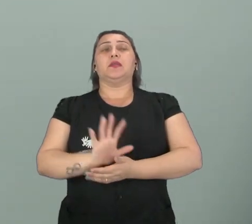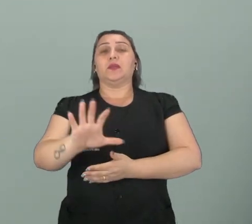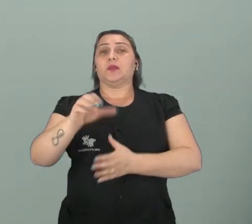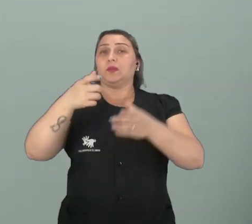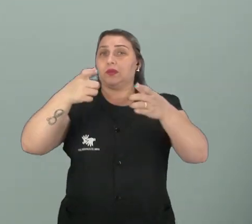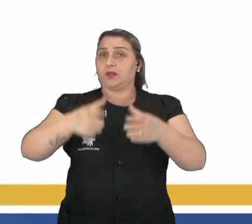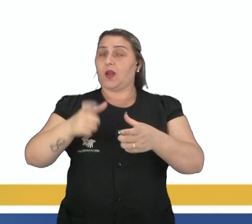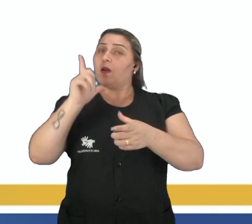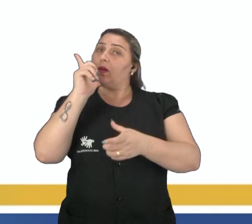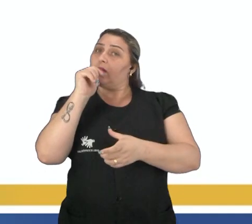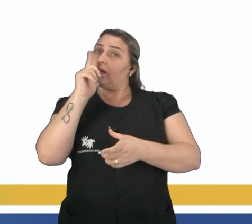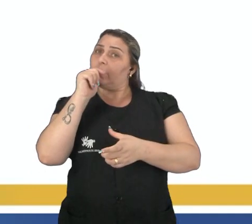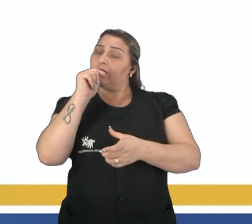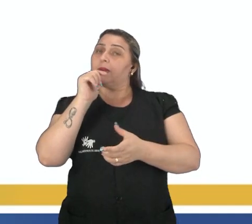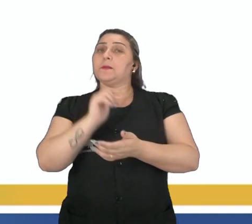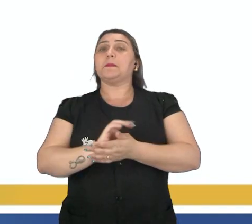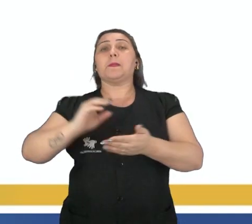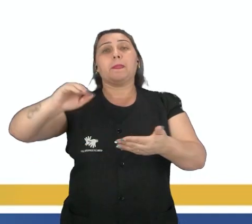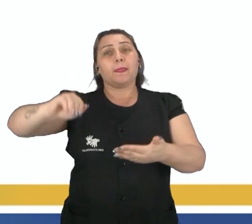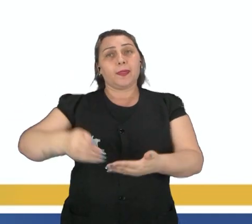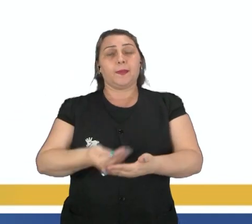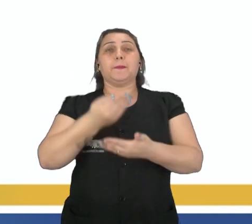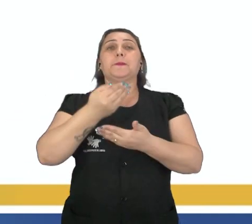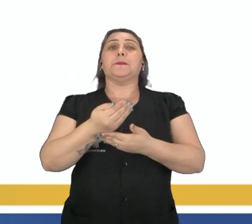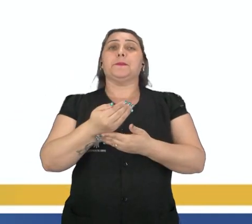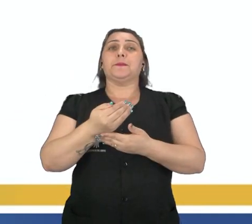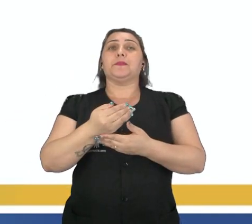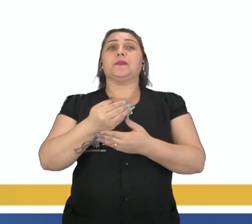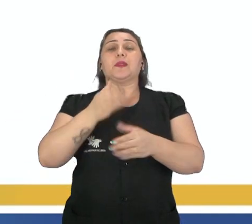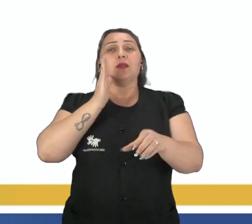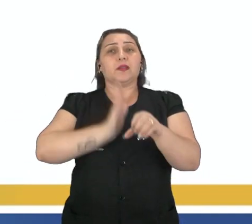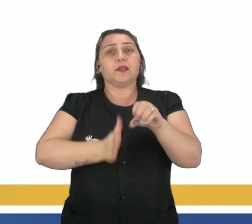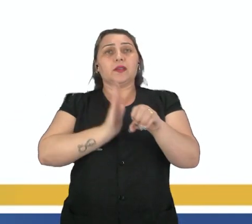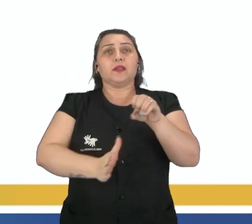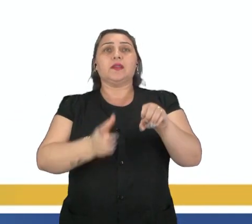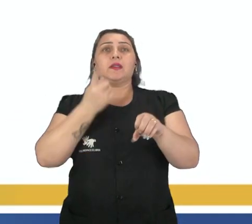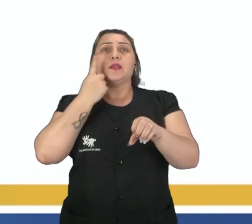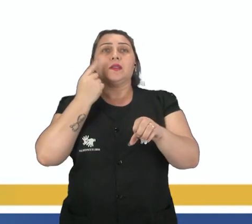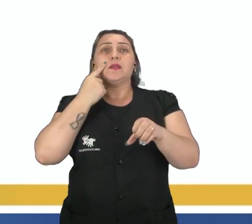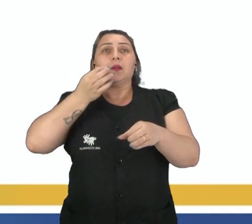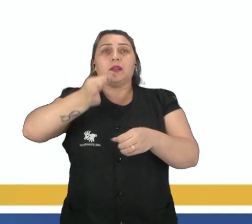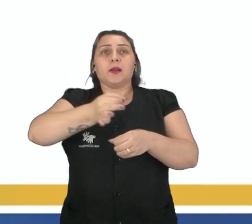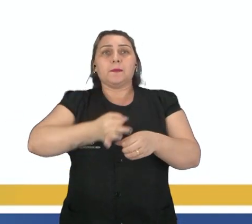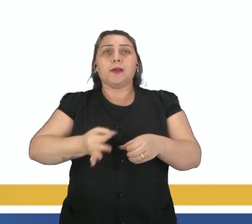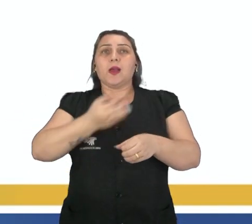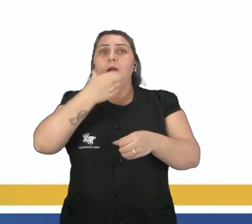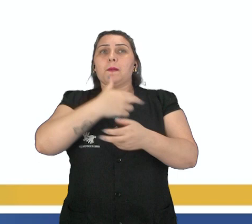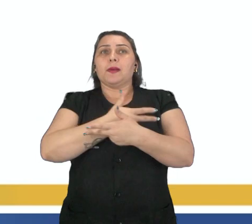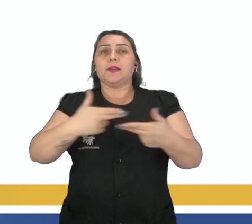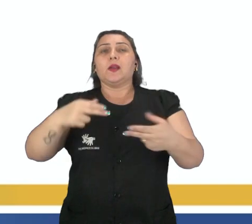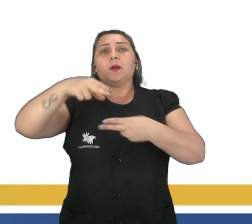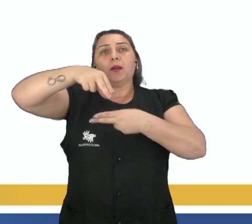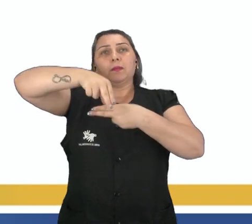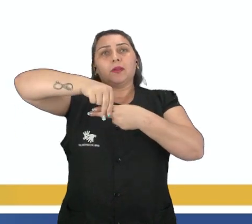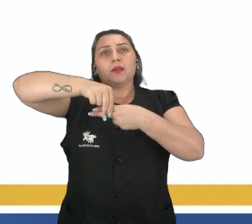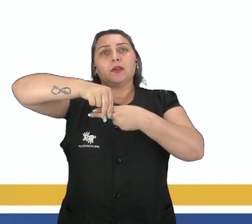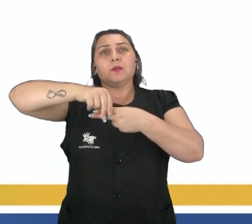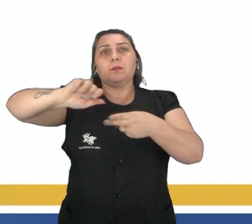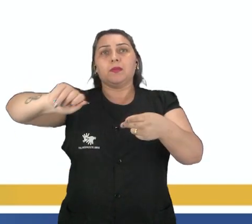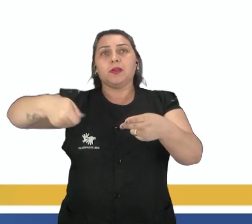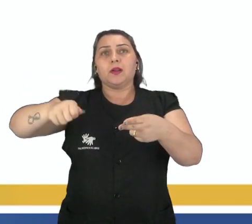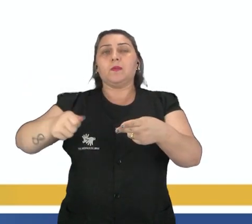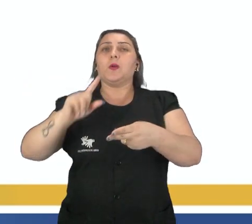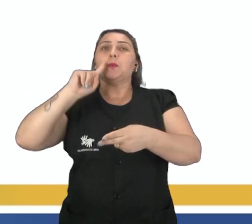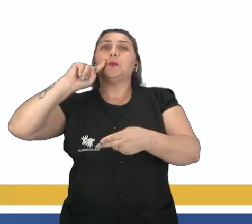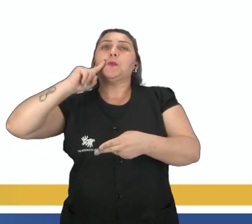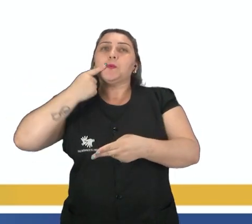recipiente grande com água, uma colher, metade de uma cebola, uma tampinha, uma maçã, um clips,